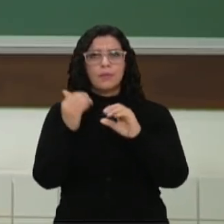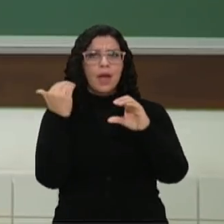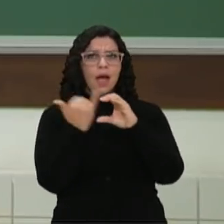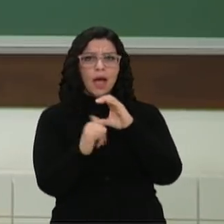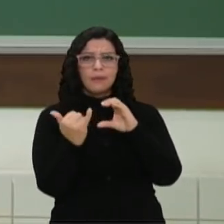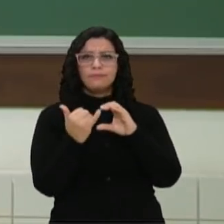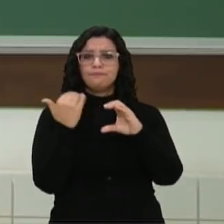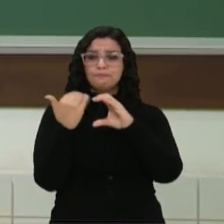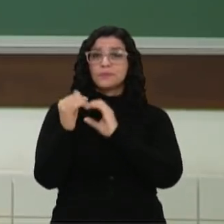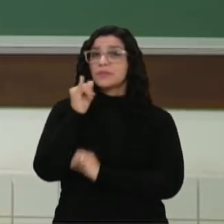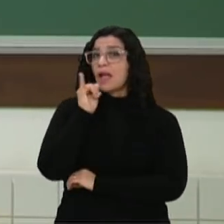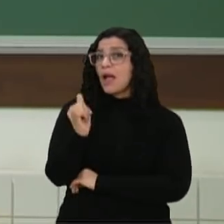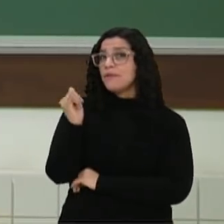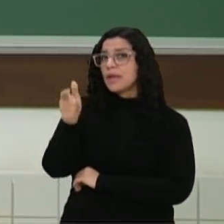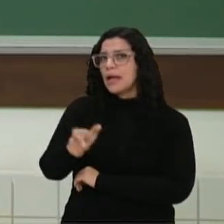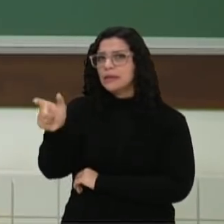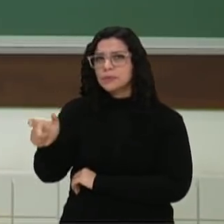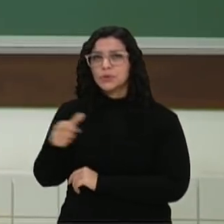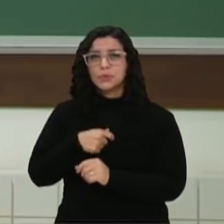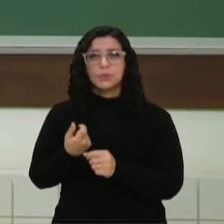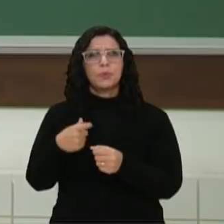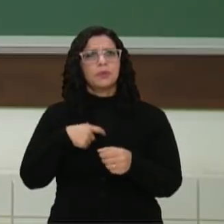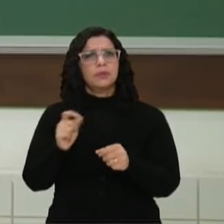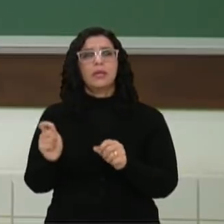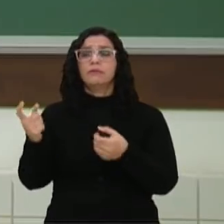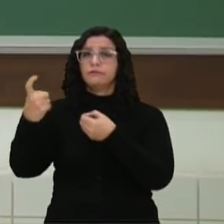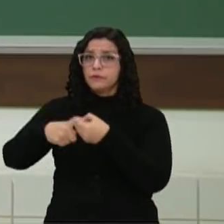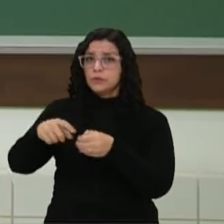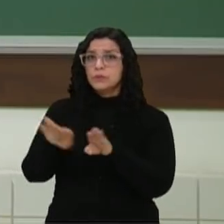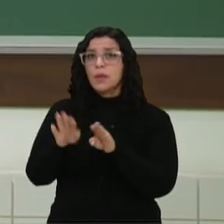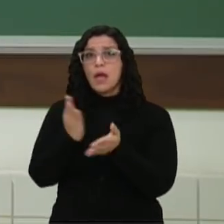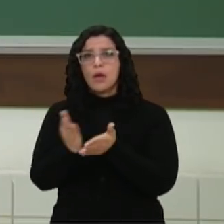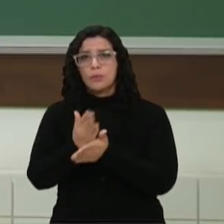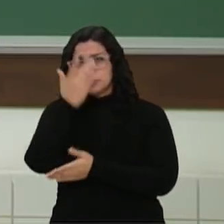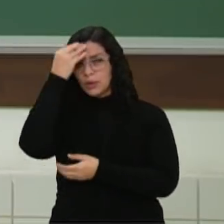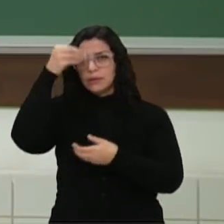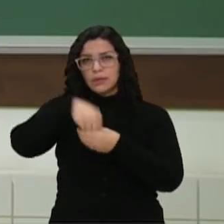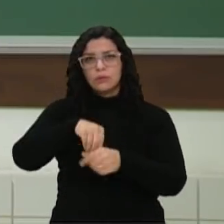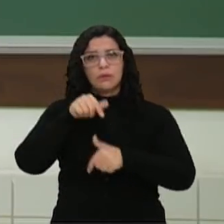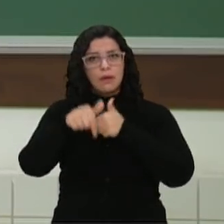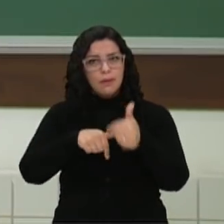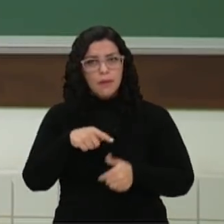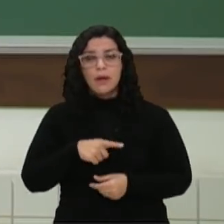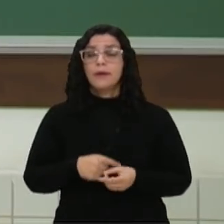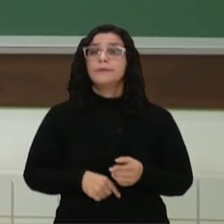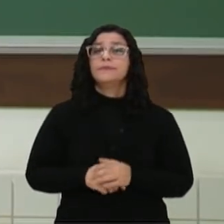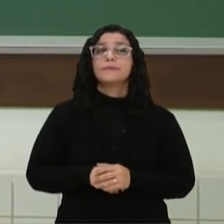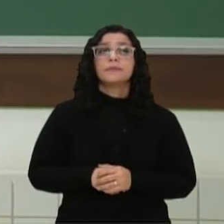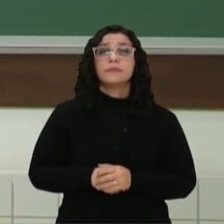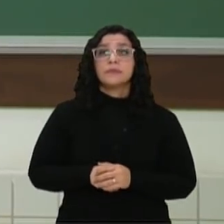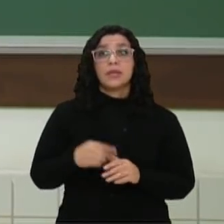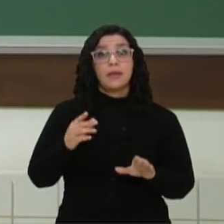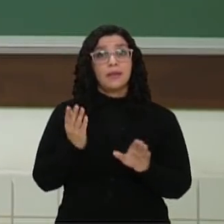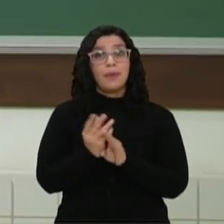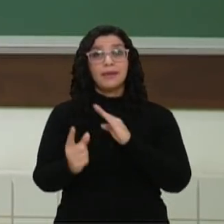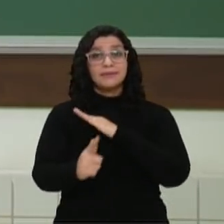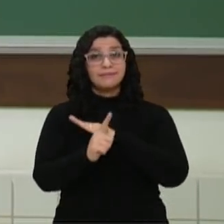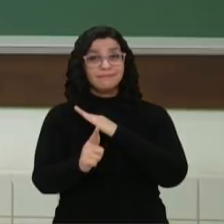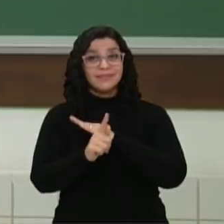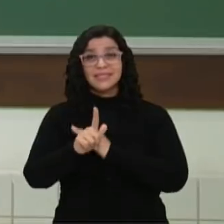comunicar algo a seus sócios ou então seus contribuintes, algo nesse sentido. Seus clientes